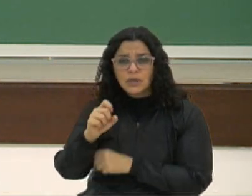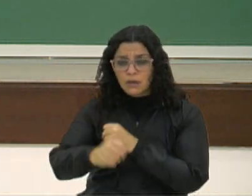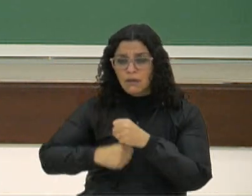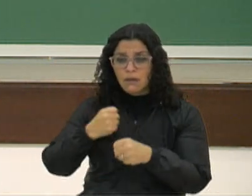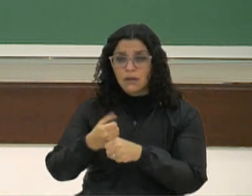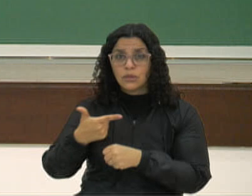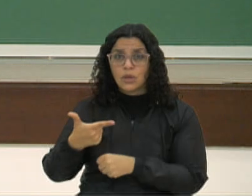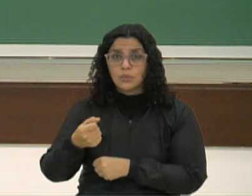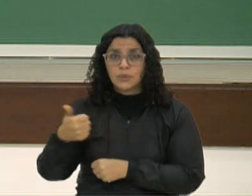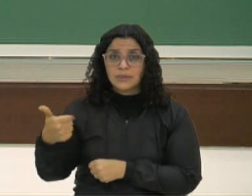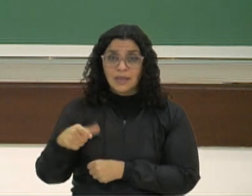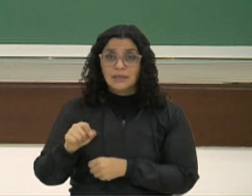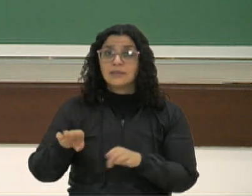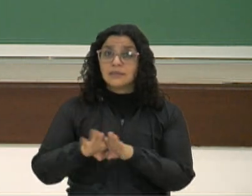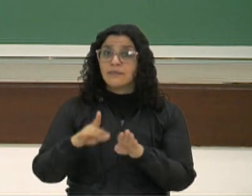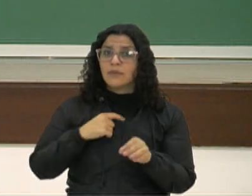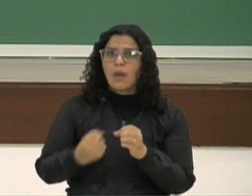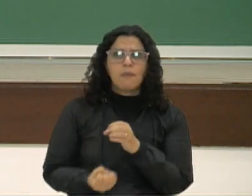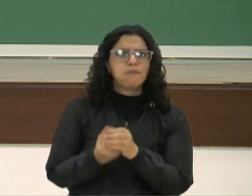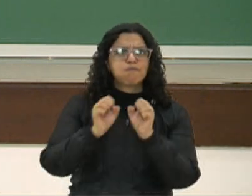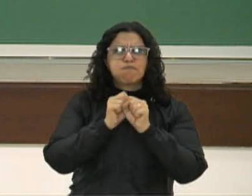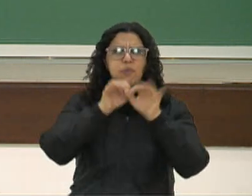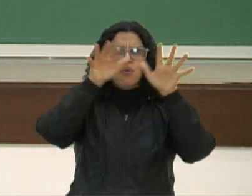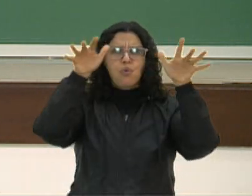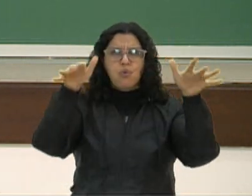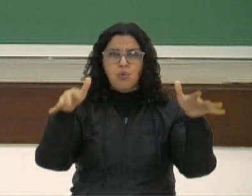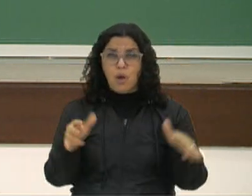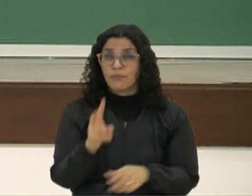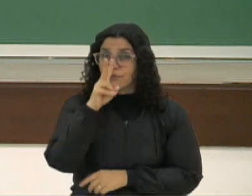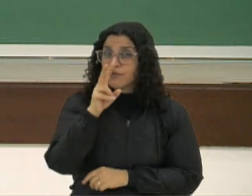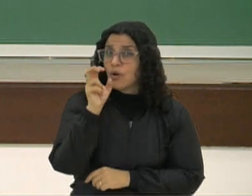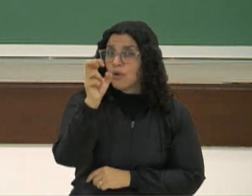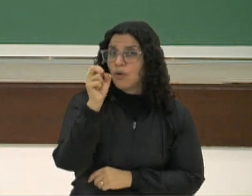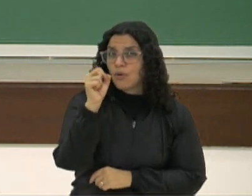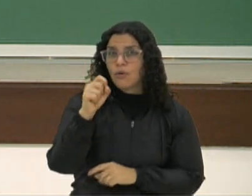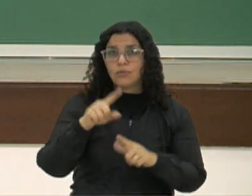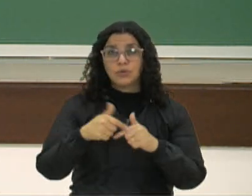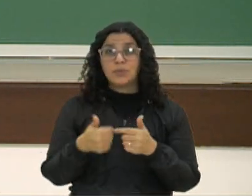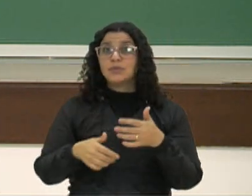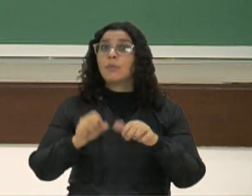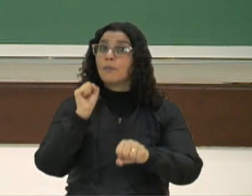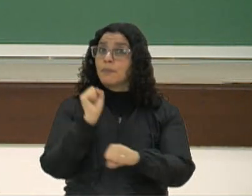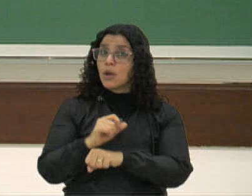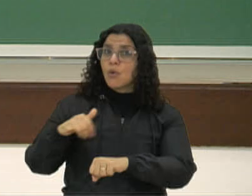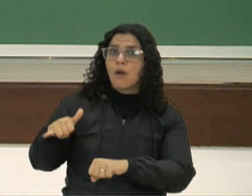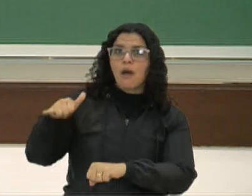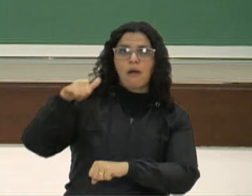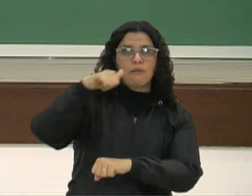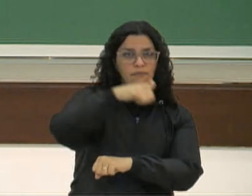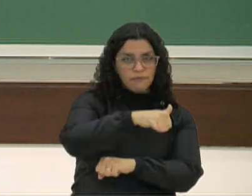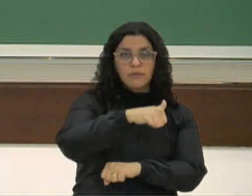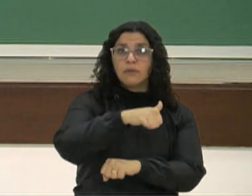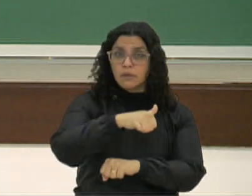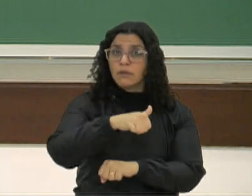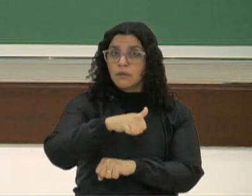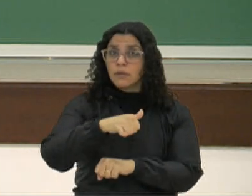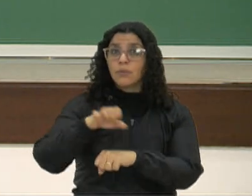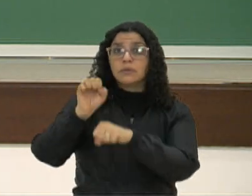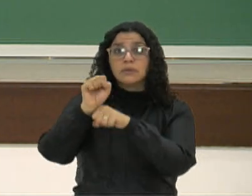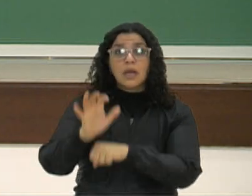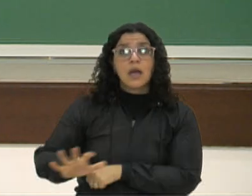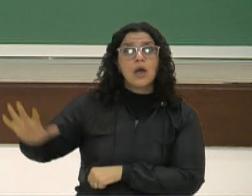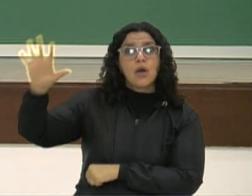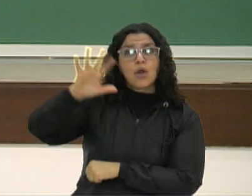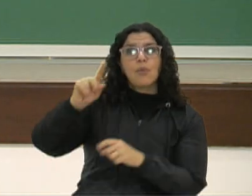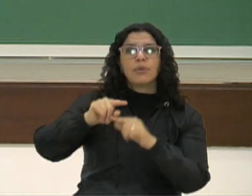teve uma erupção de grande magnitude que chegou a interditar aeroportos, né, nos países europeus,